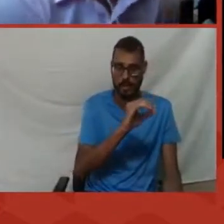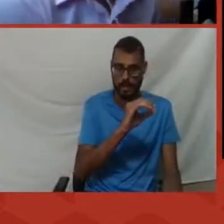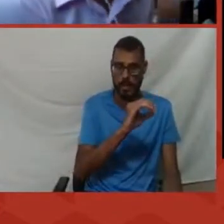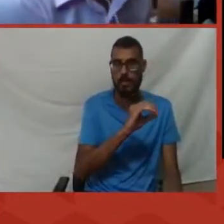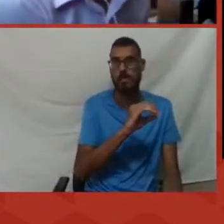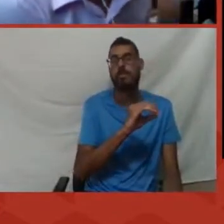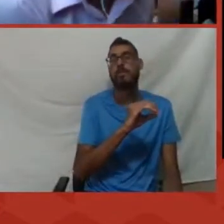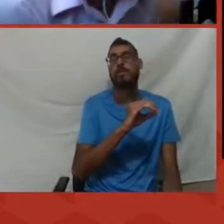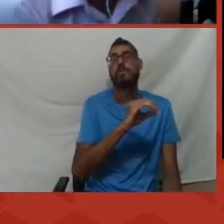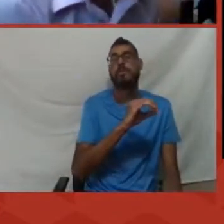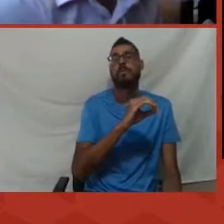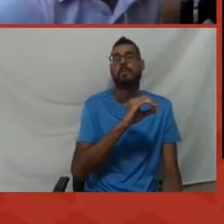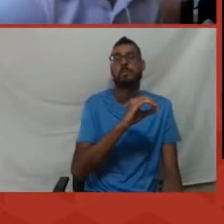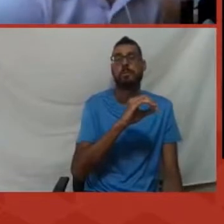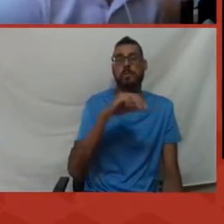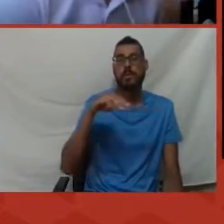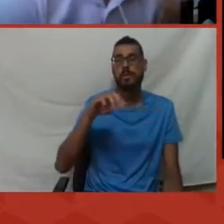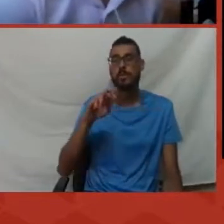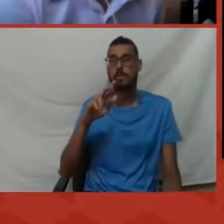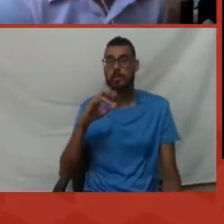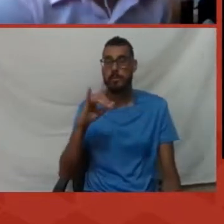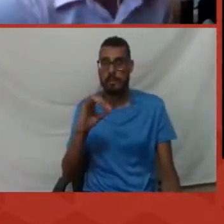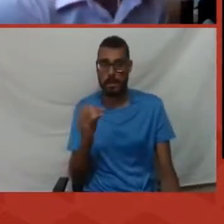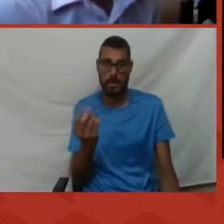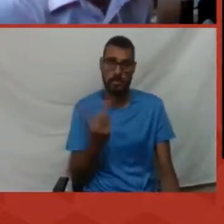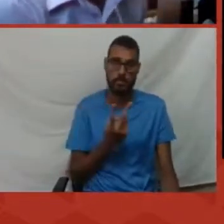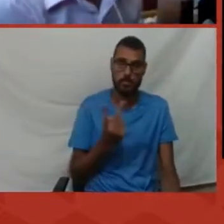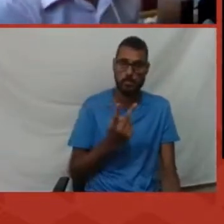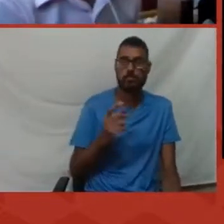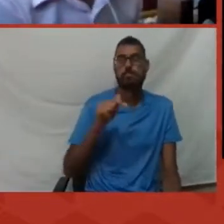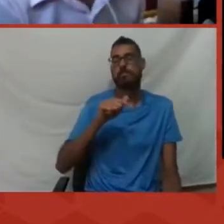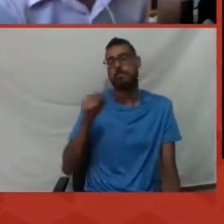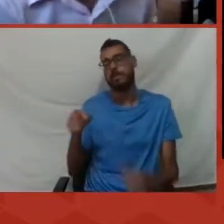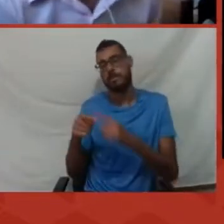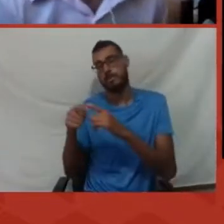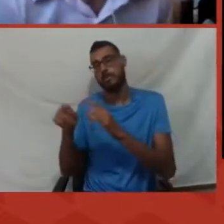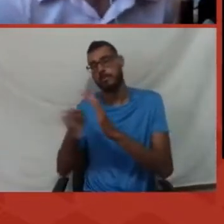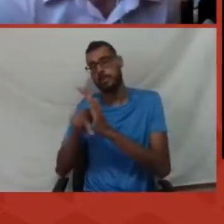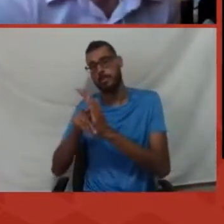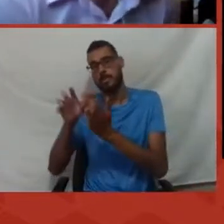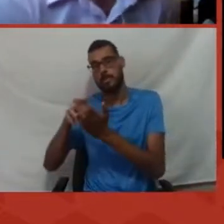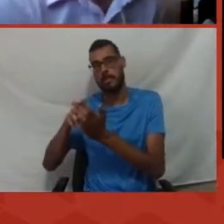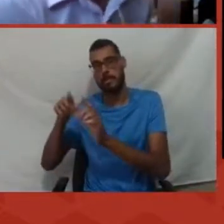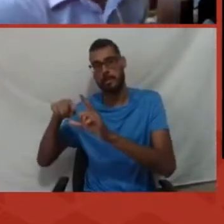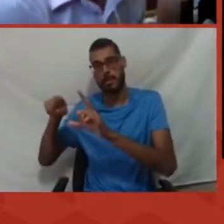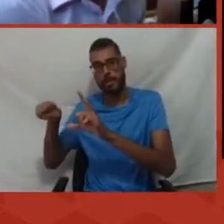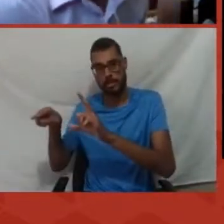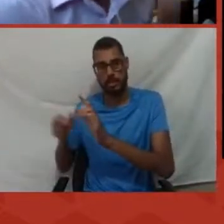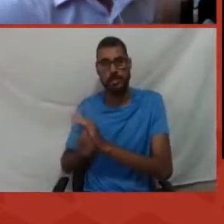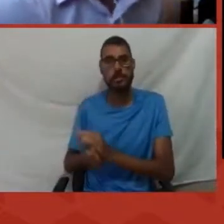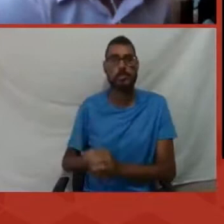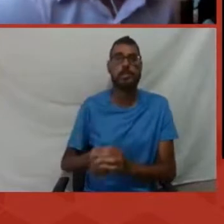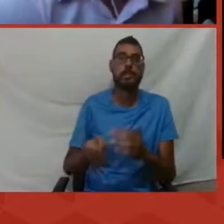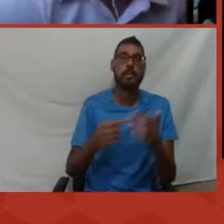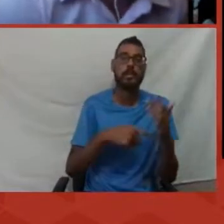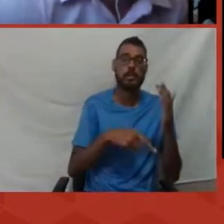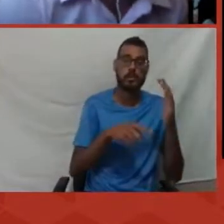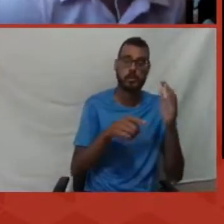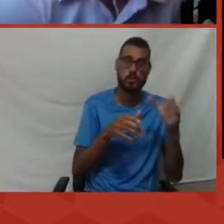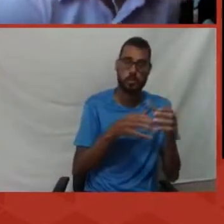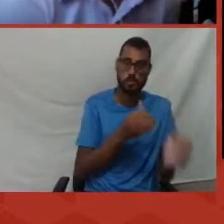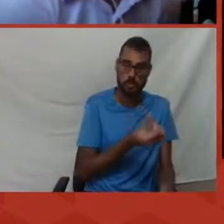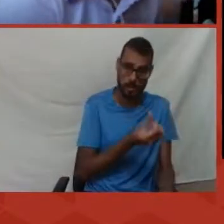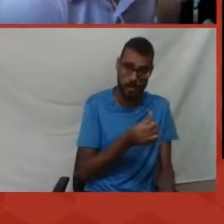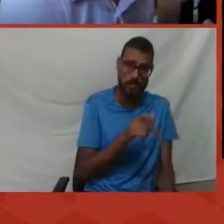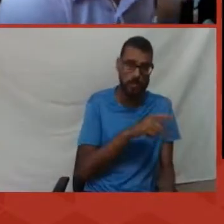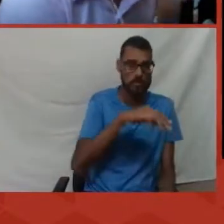professor do Departamento de Estatística. E, por fim, mas não menos importante, o professor Marquinho, do Departamento